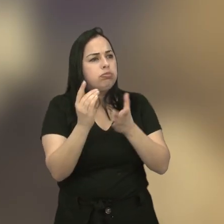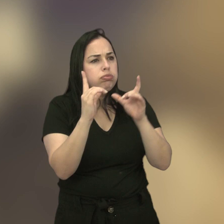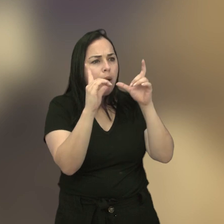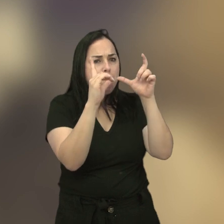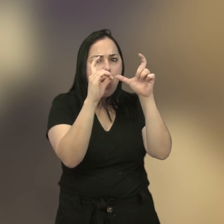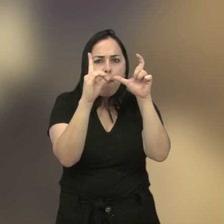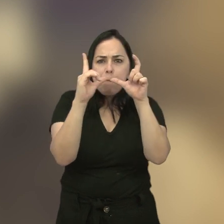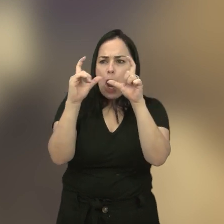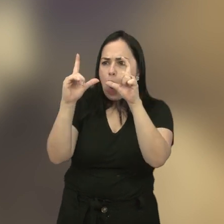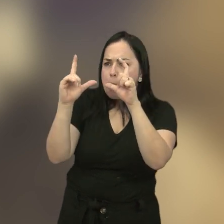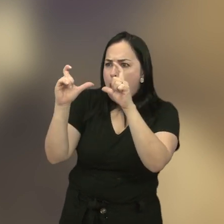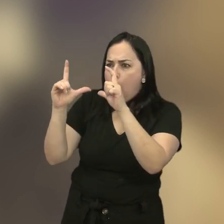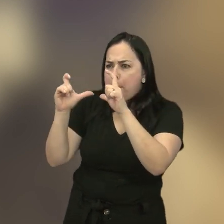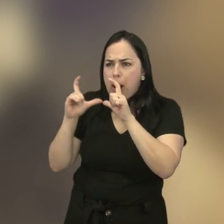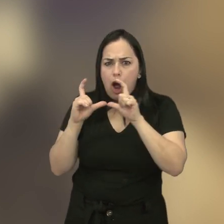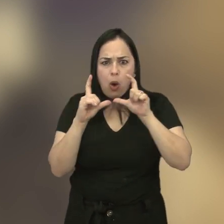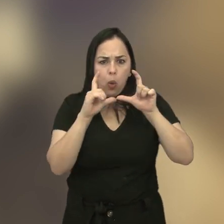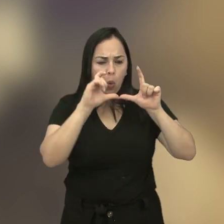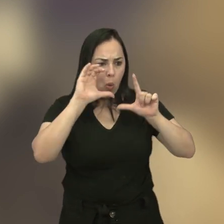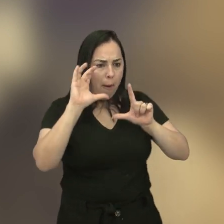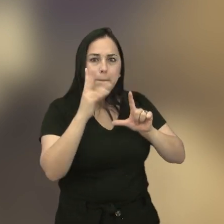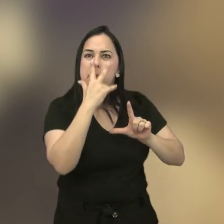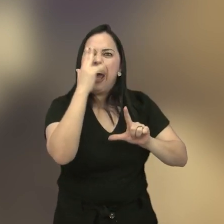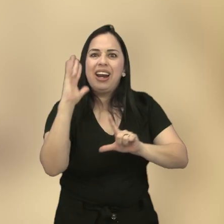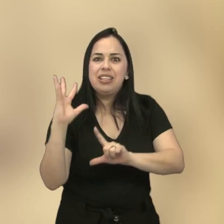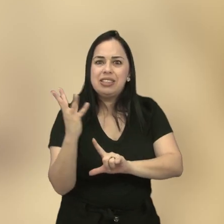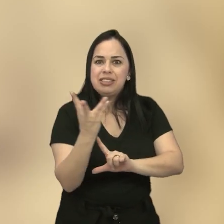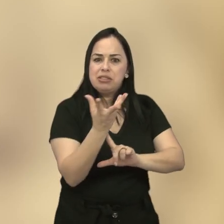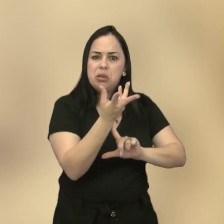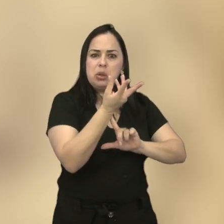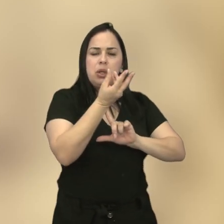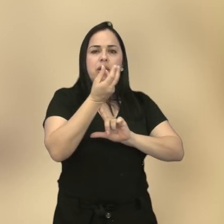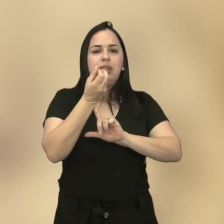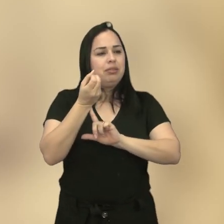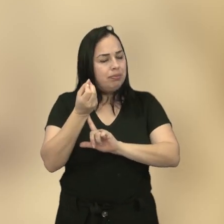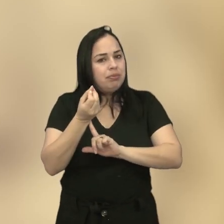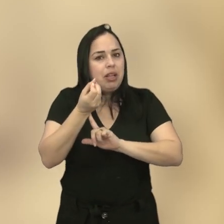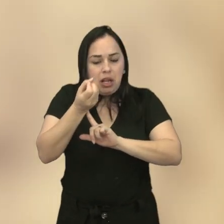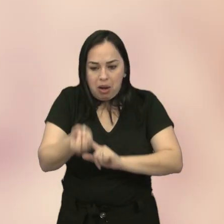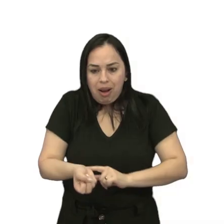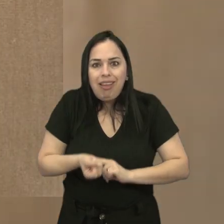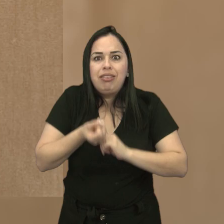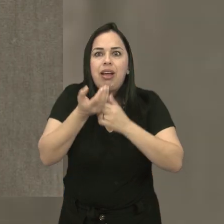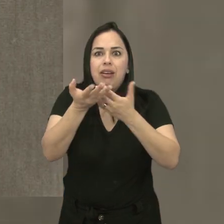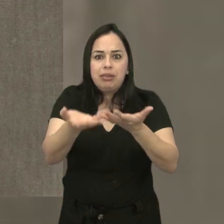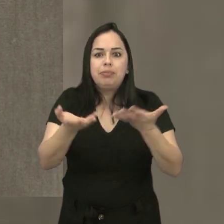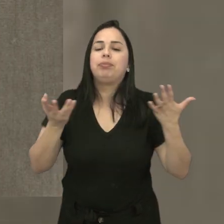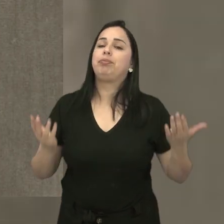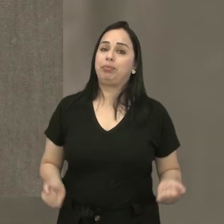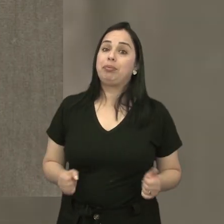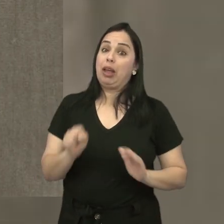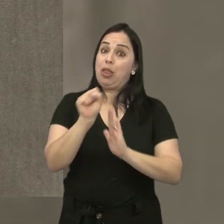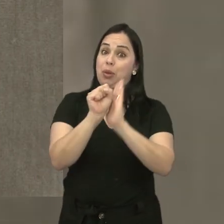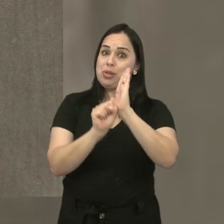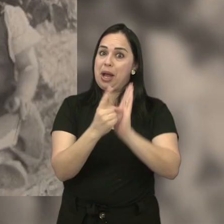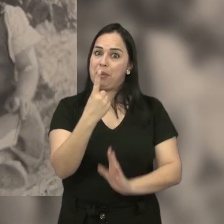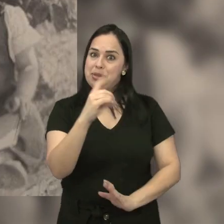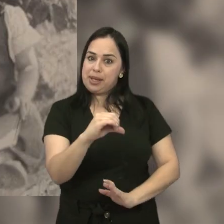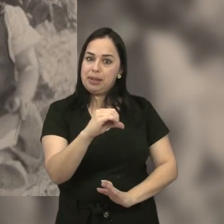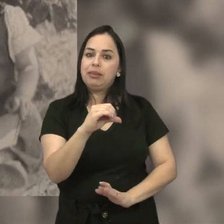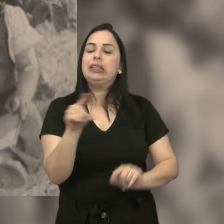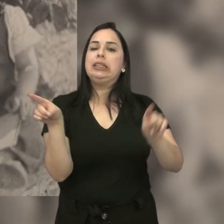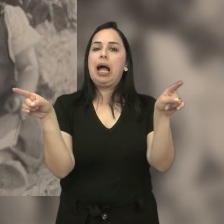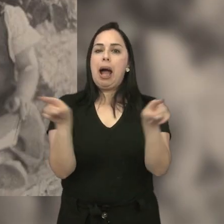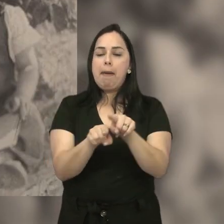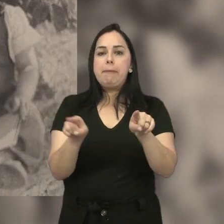criar verdadeiras obras de artes com temáticas místicas e inspirações literárias. Ainda no século XIX, quem